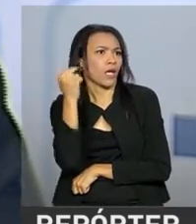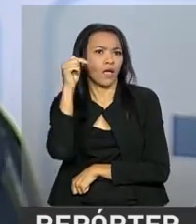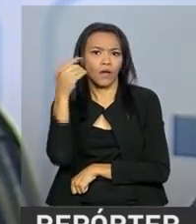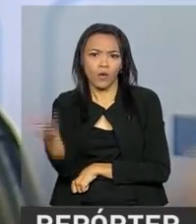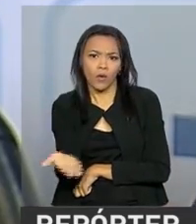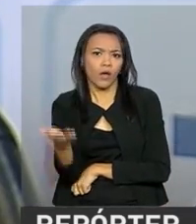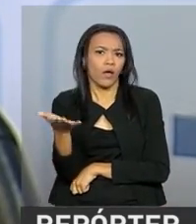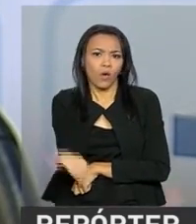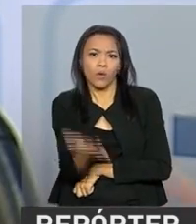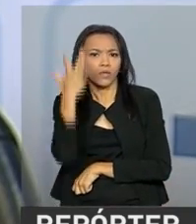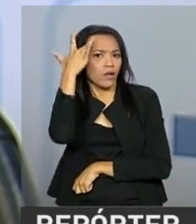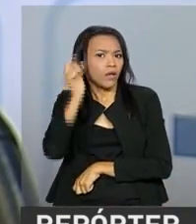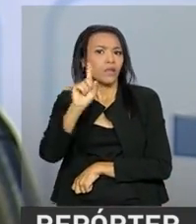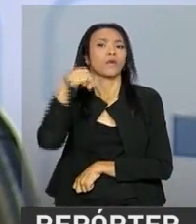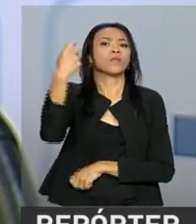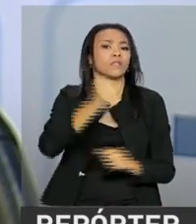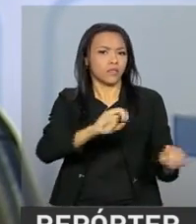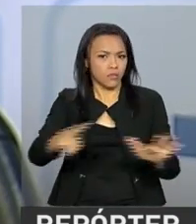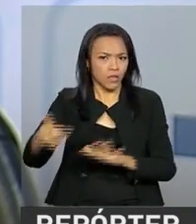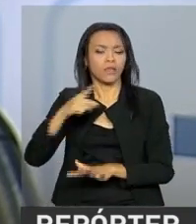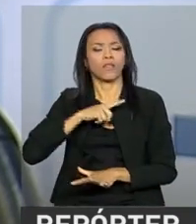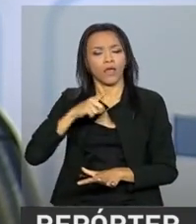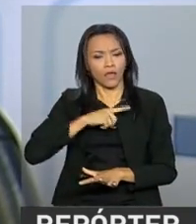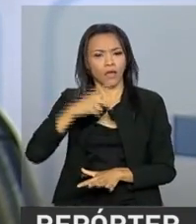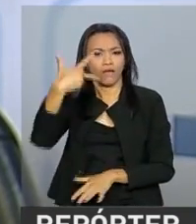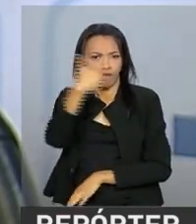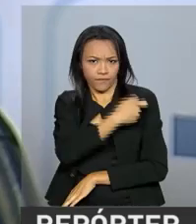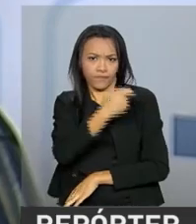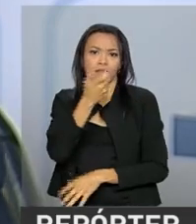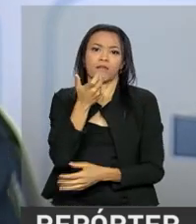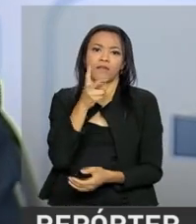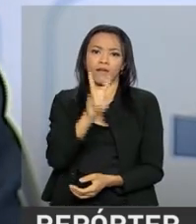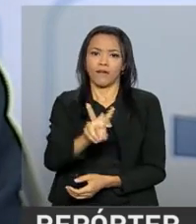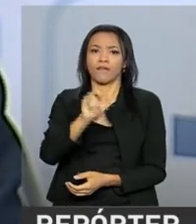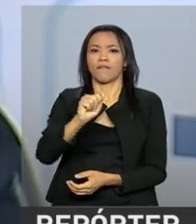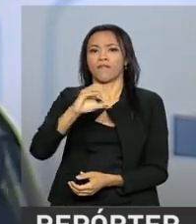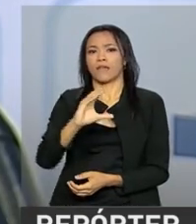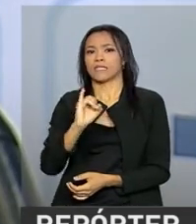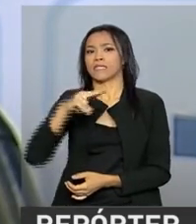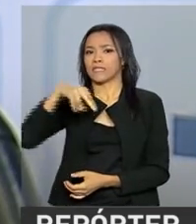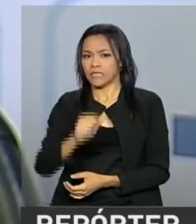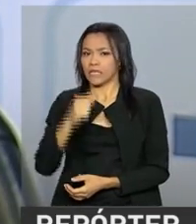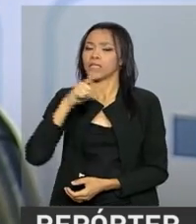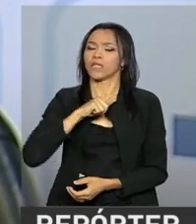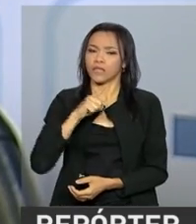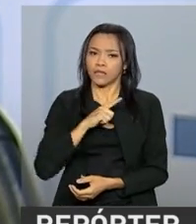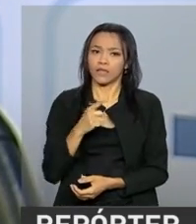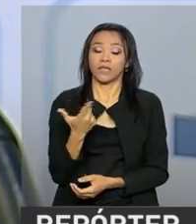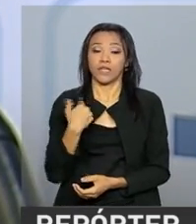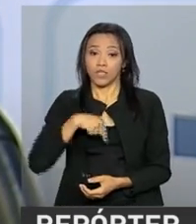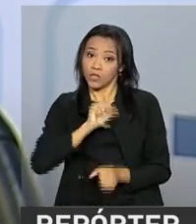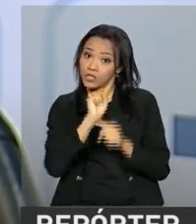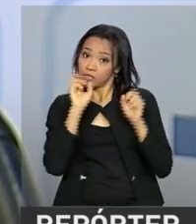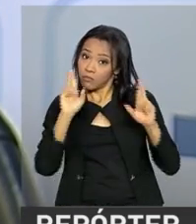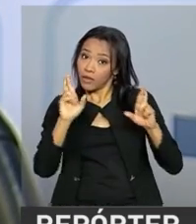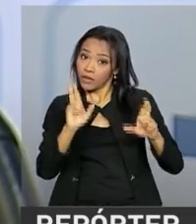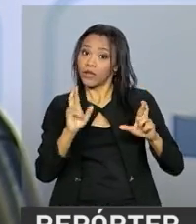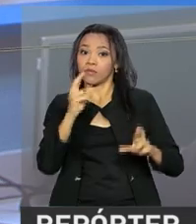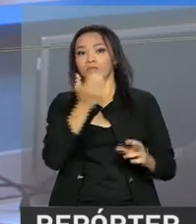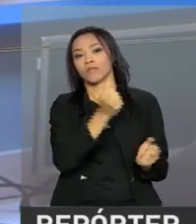vem, as vacinas já estão disponíveis, né? E nós esperamos contar, de fato, com a mobilização da